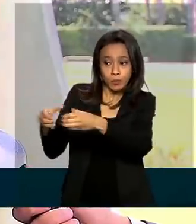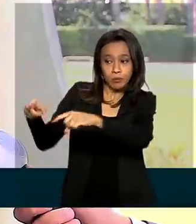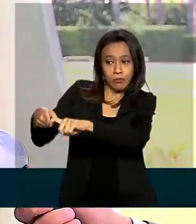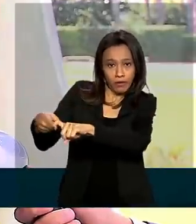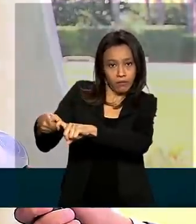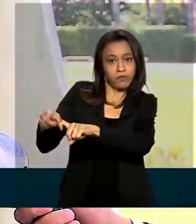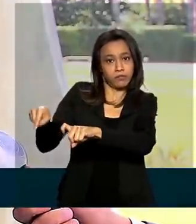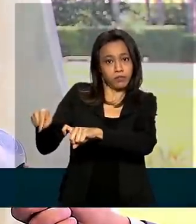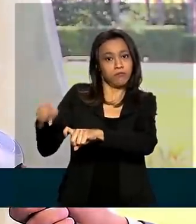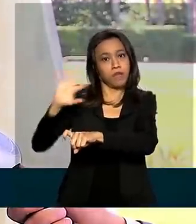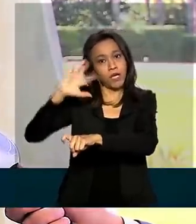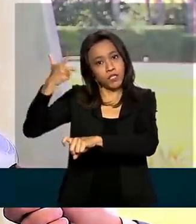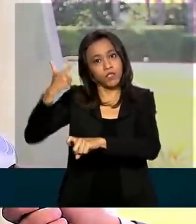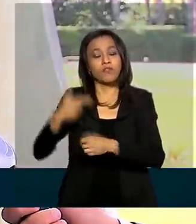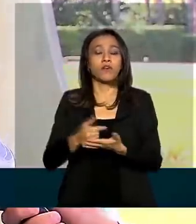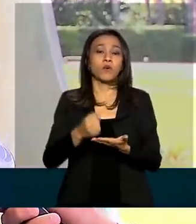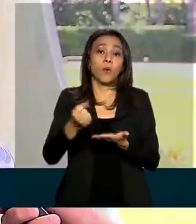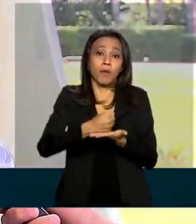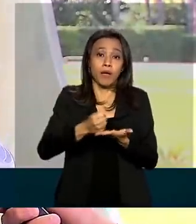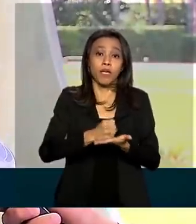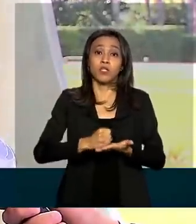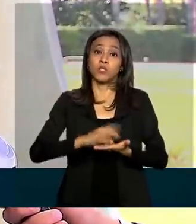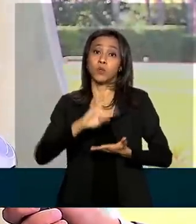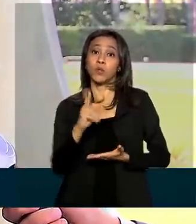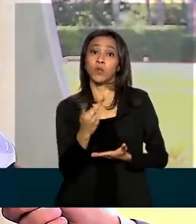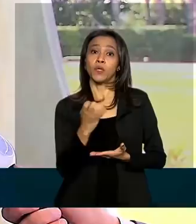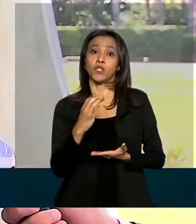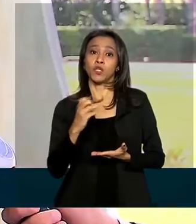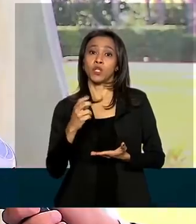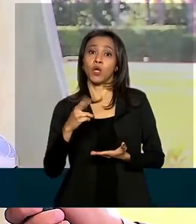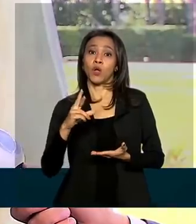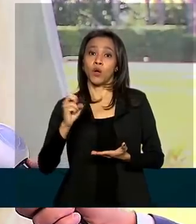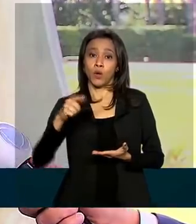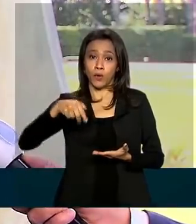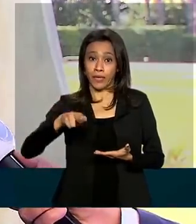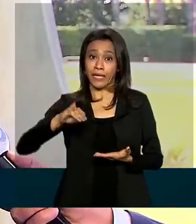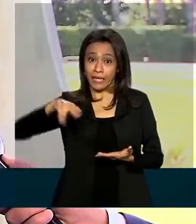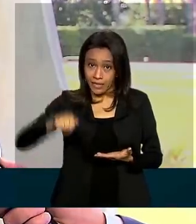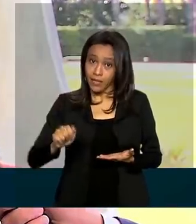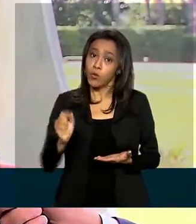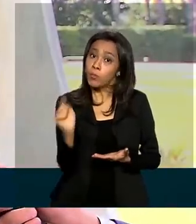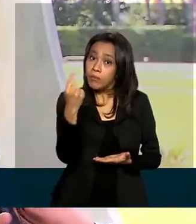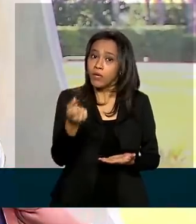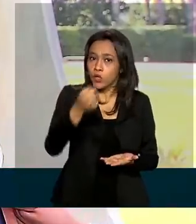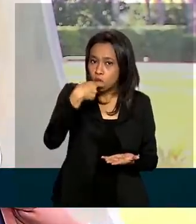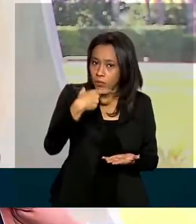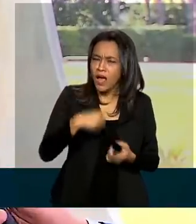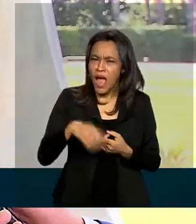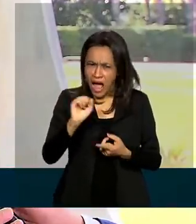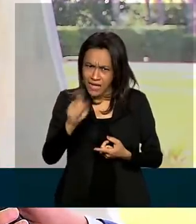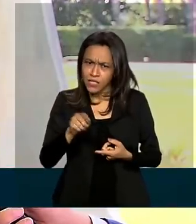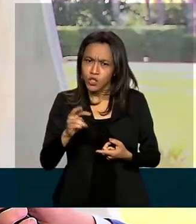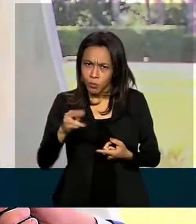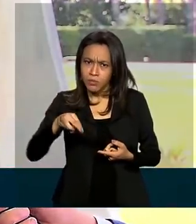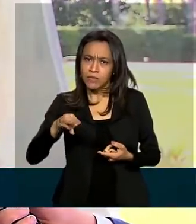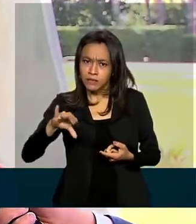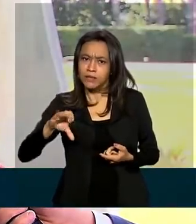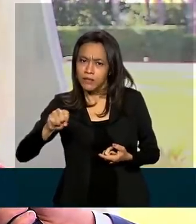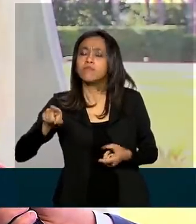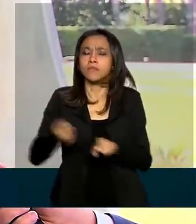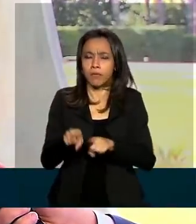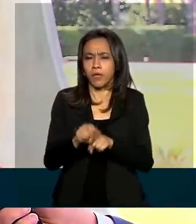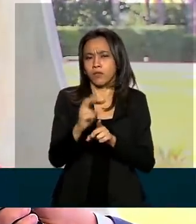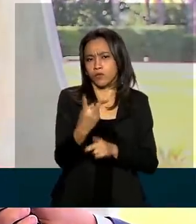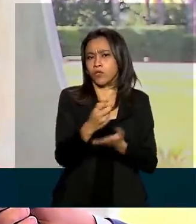resolveu aplicar a hidroxicloroquina eu tomei no dia de ontem por volta das dezessete horas o primeiro comprimido azitromicina também também as adormecidas